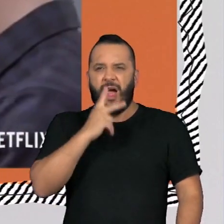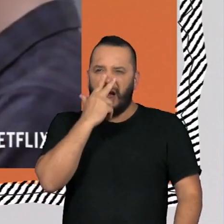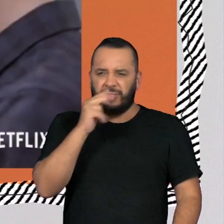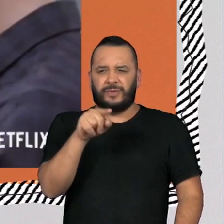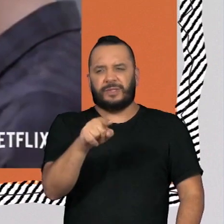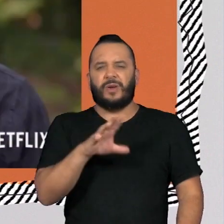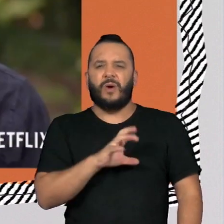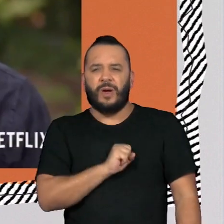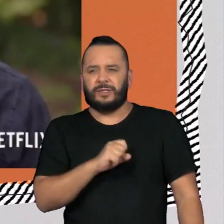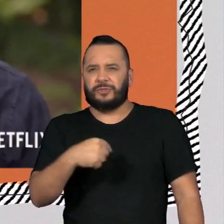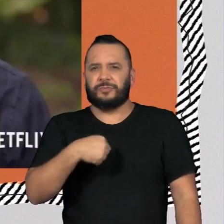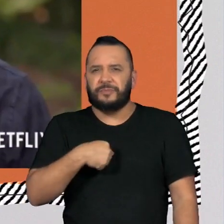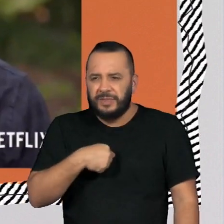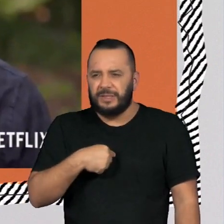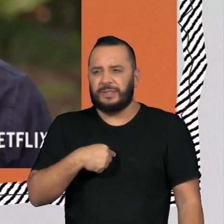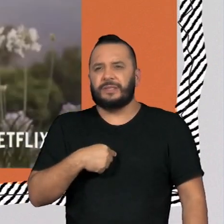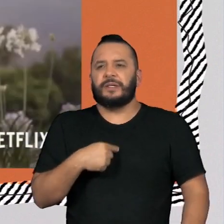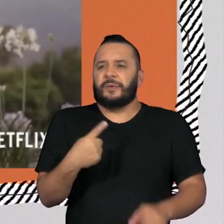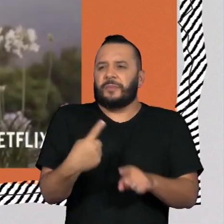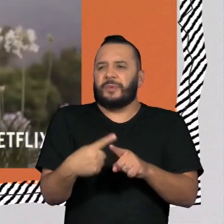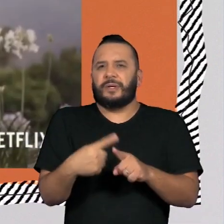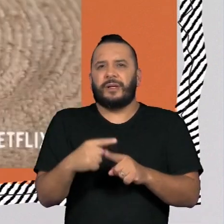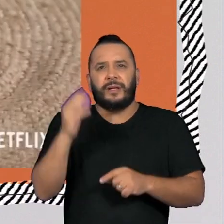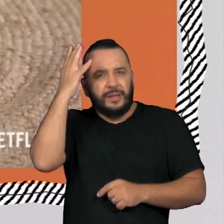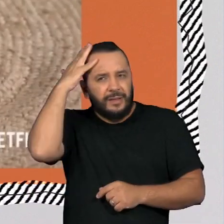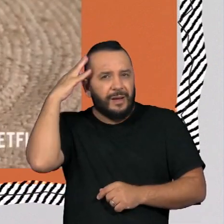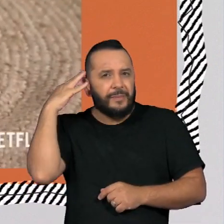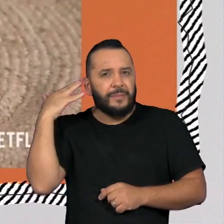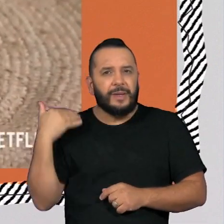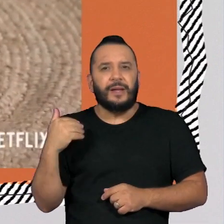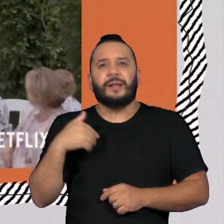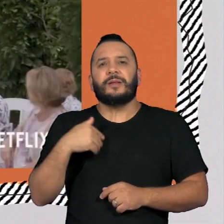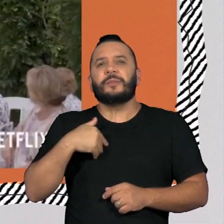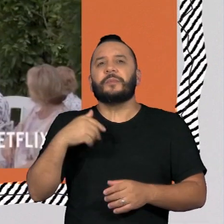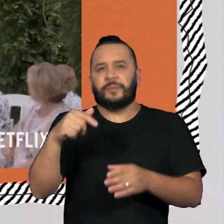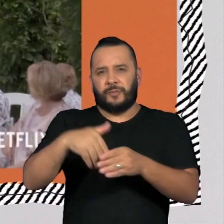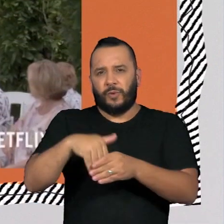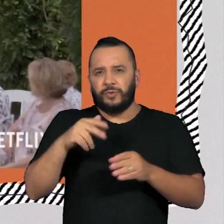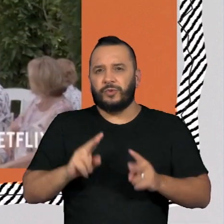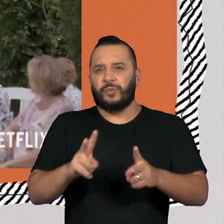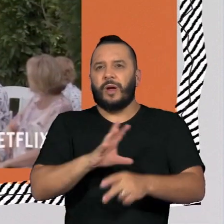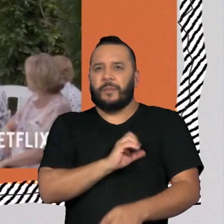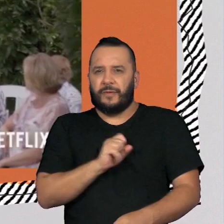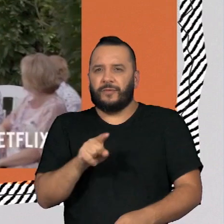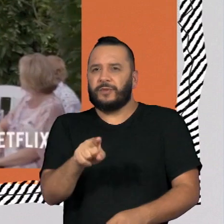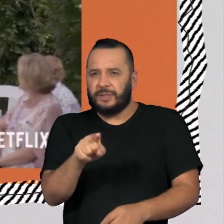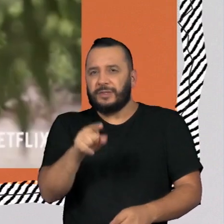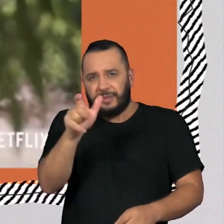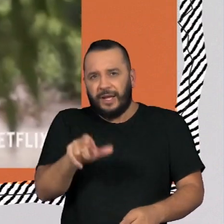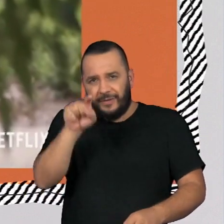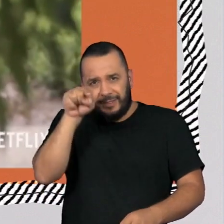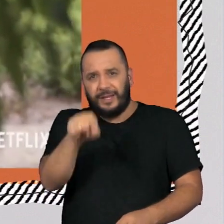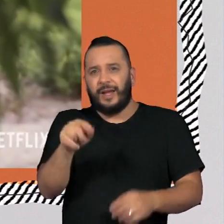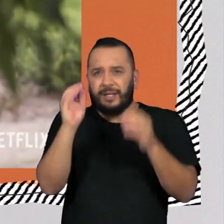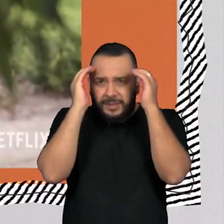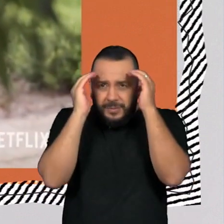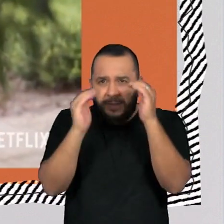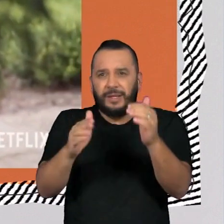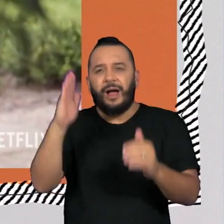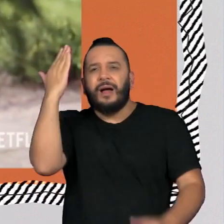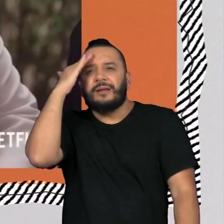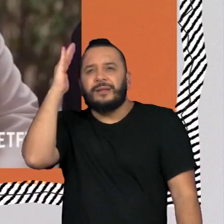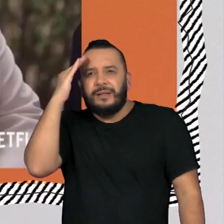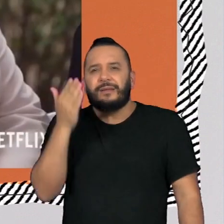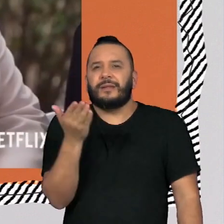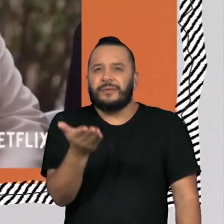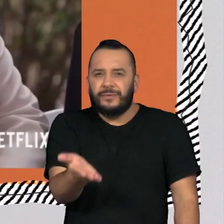he touched my hair. My first vow is to continue to love you for who you are. I vow to respect and understand